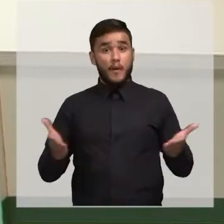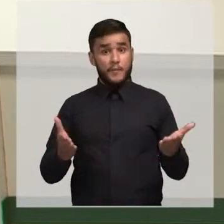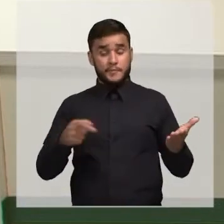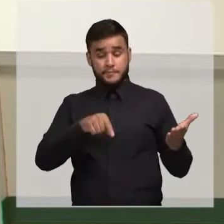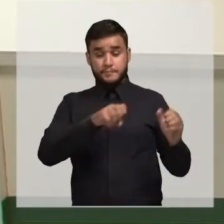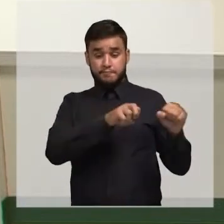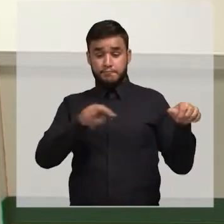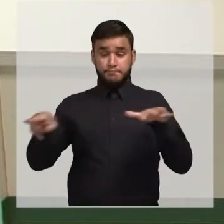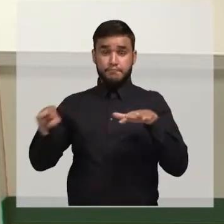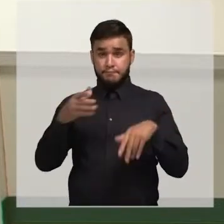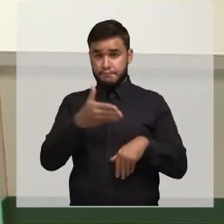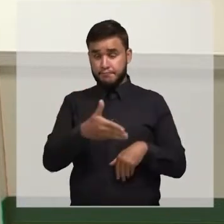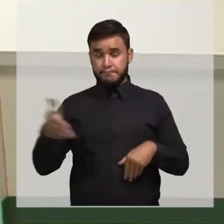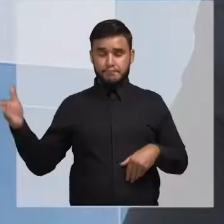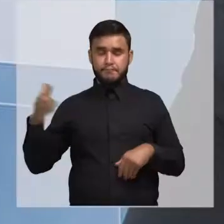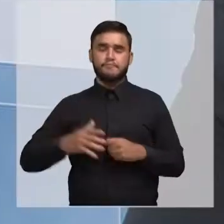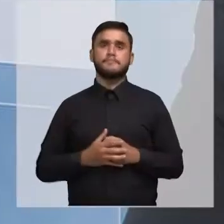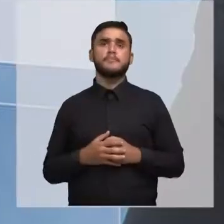semana,